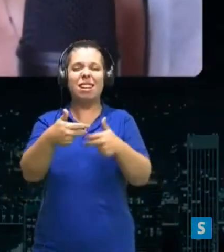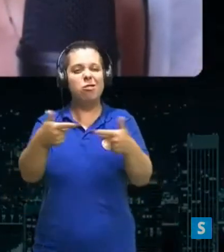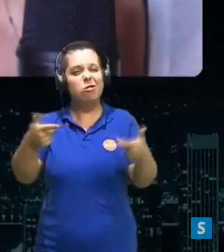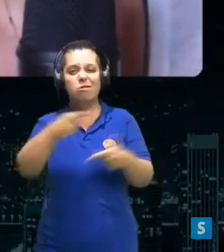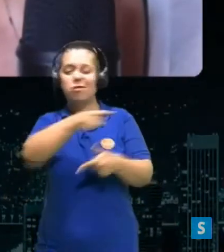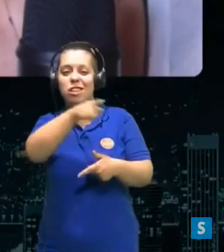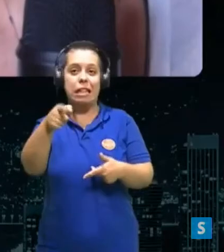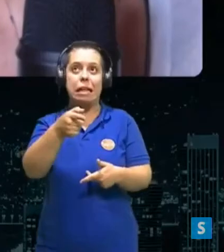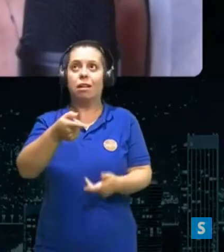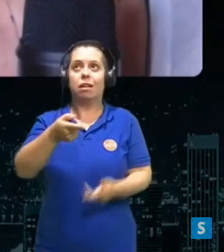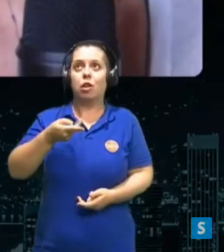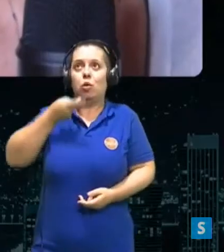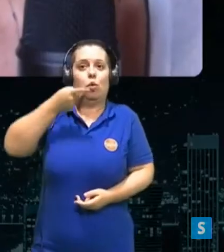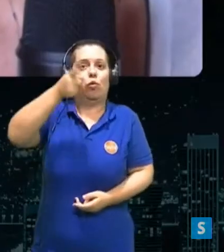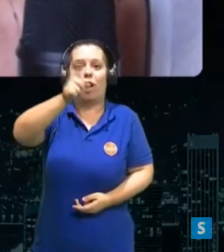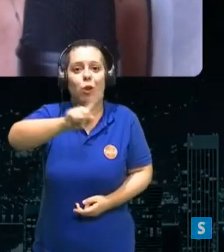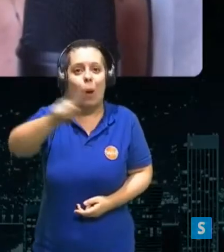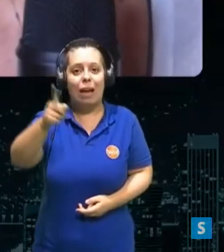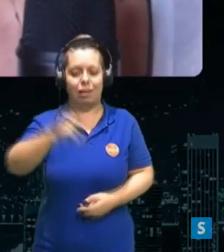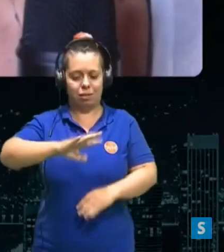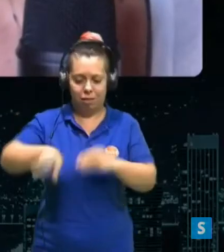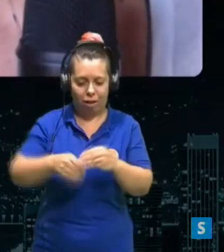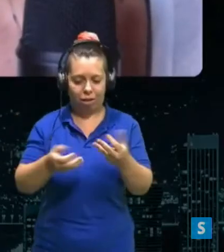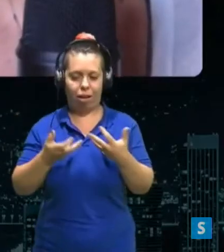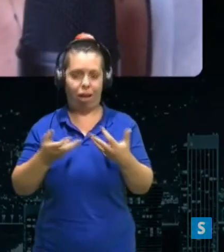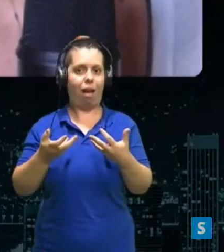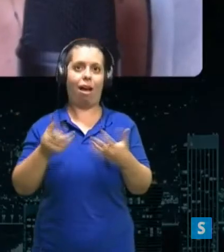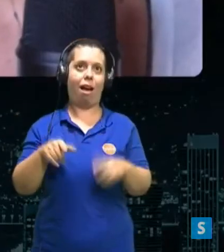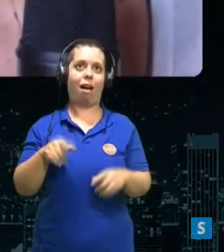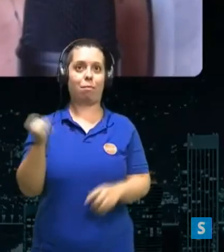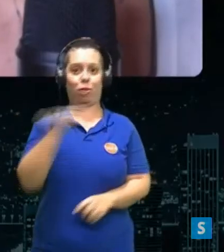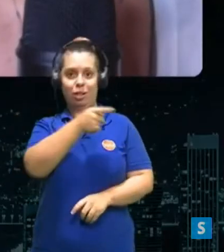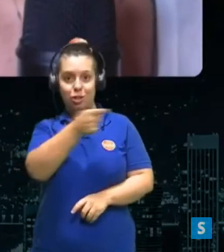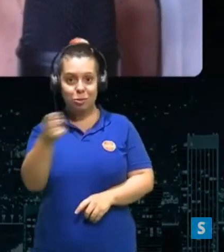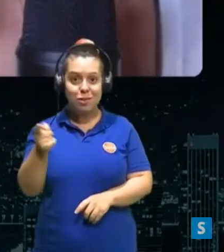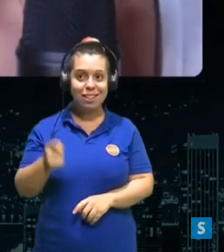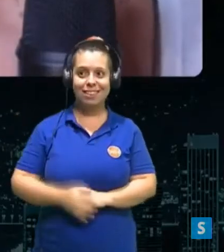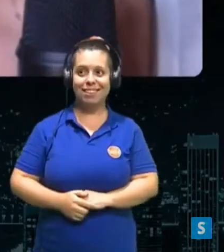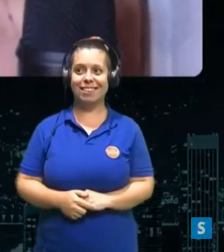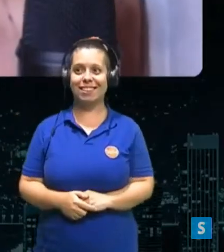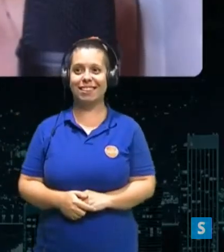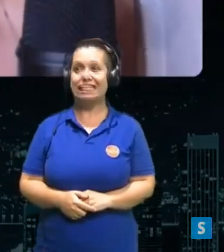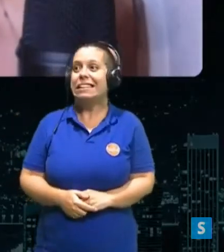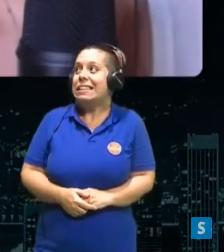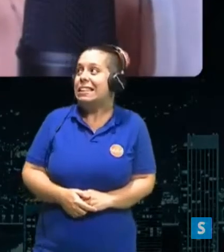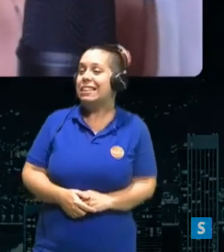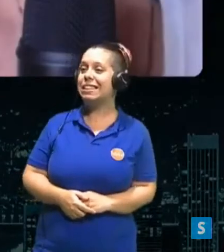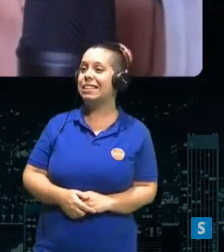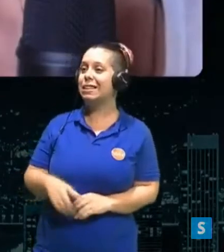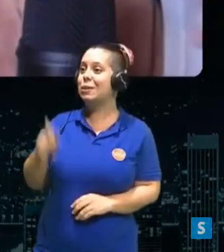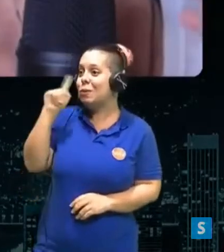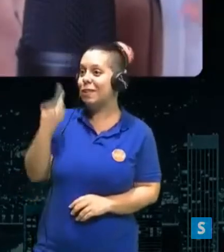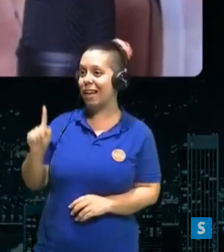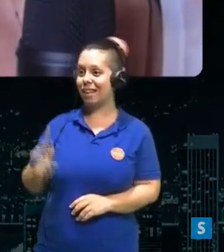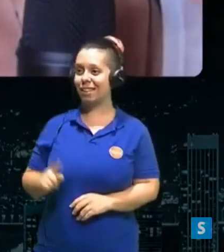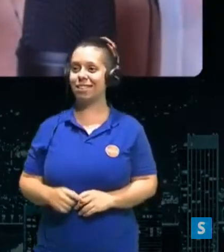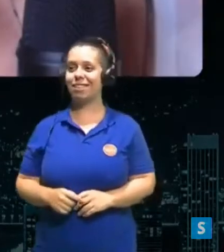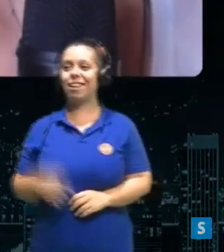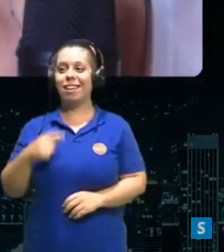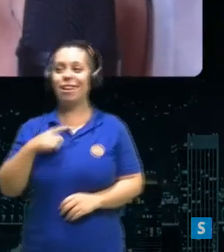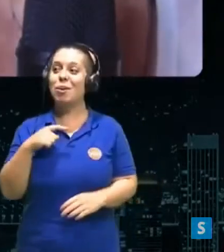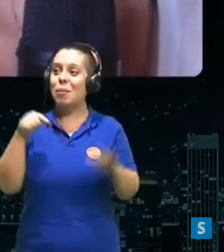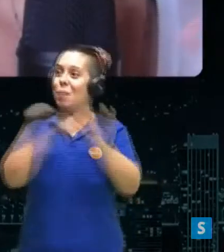alguma coisa que importante para vocês eu não sei eu tenho outra pergunta